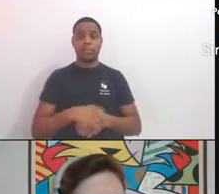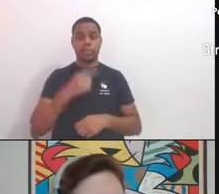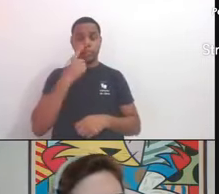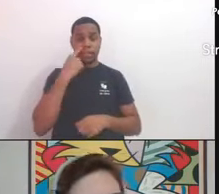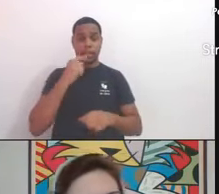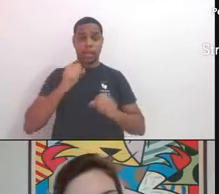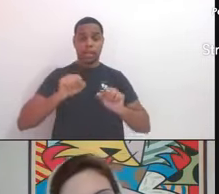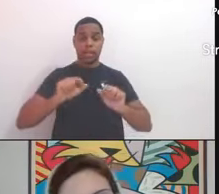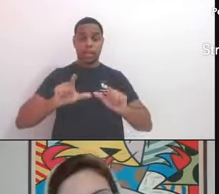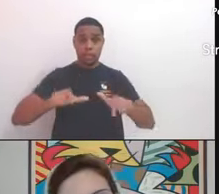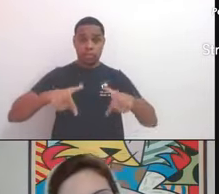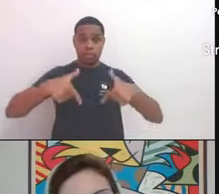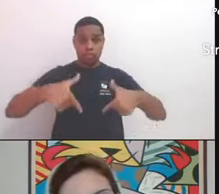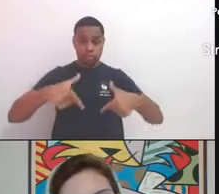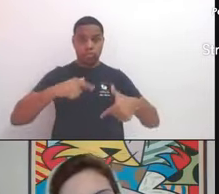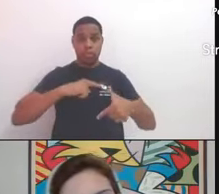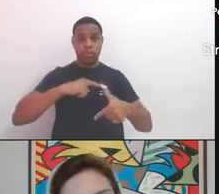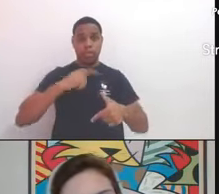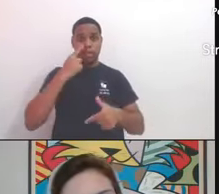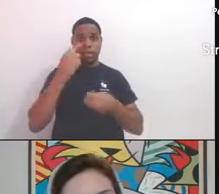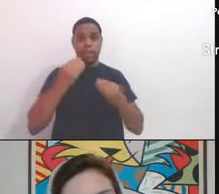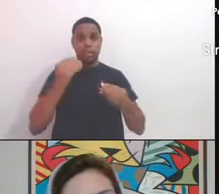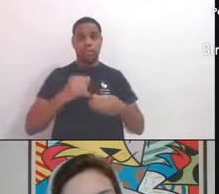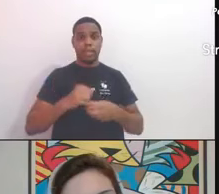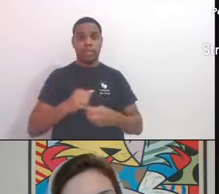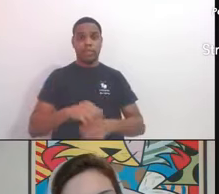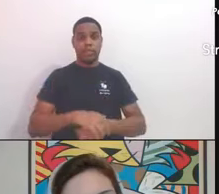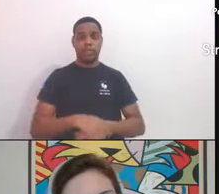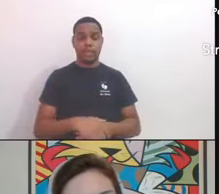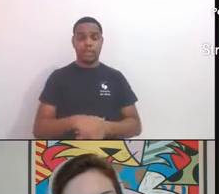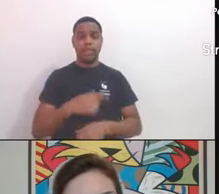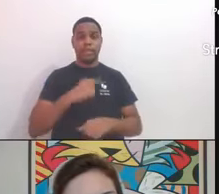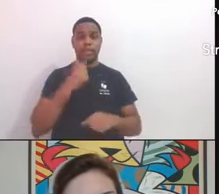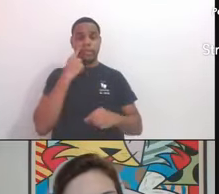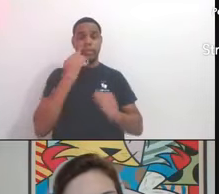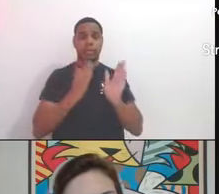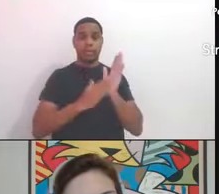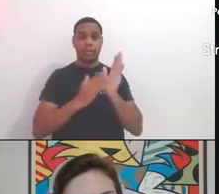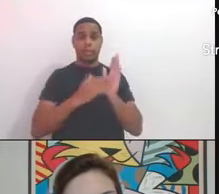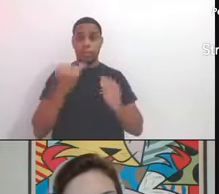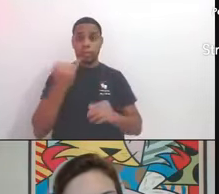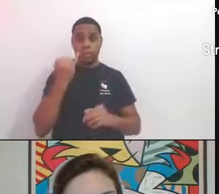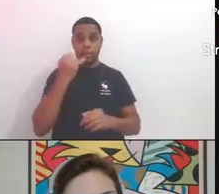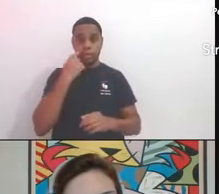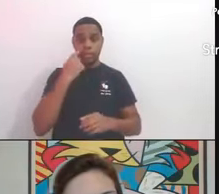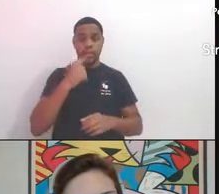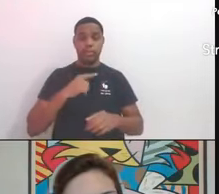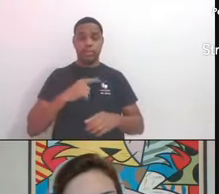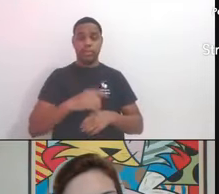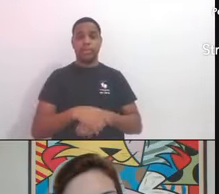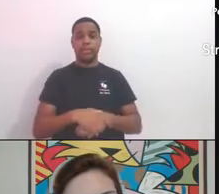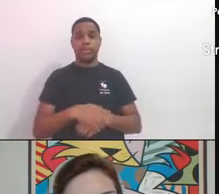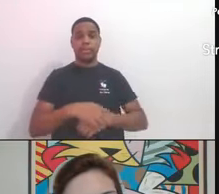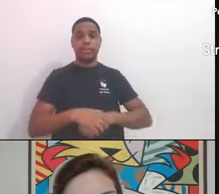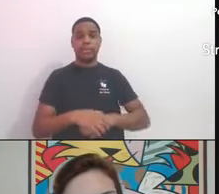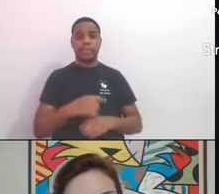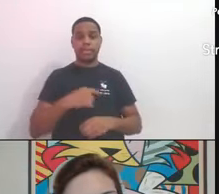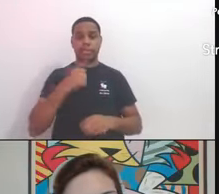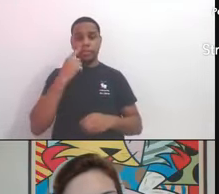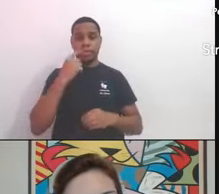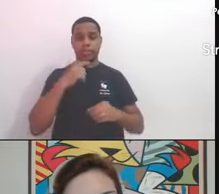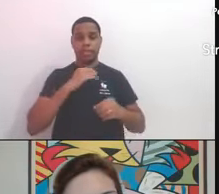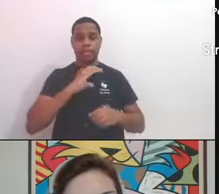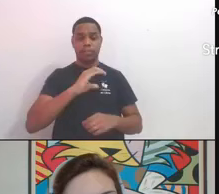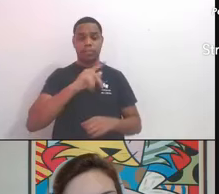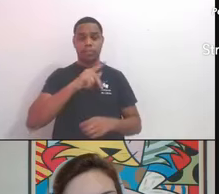luta, pelo protagonismo, pela importante campanha que faz em favor da pessoa